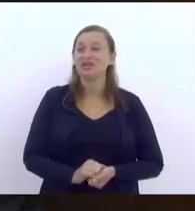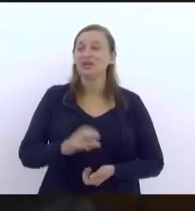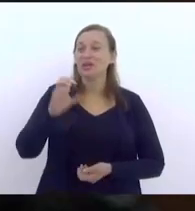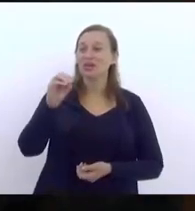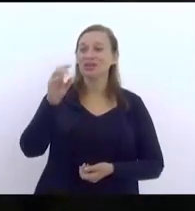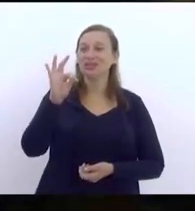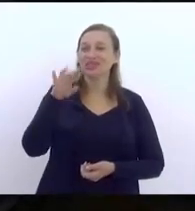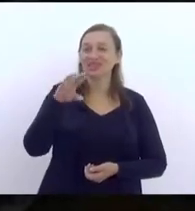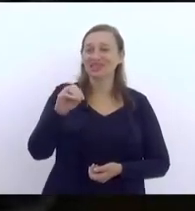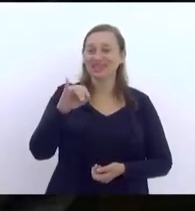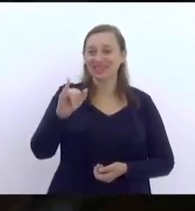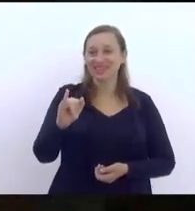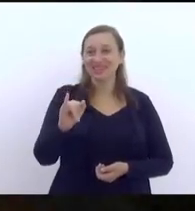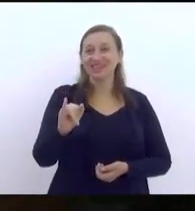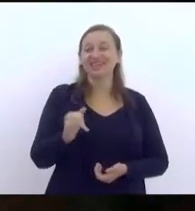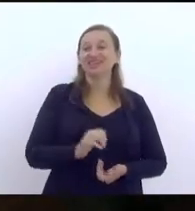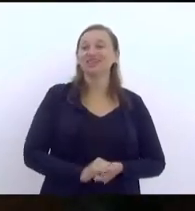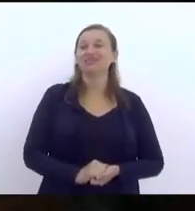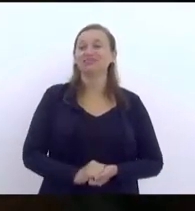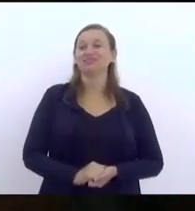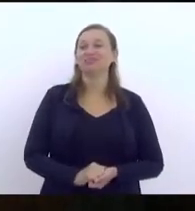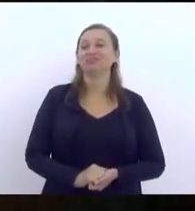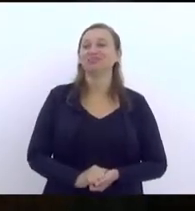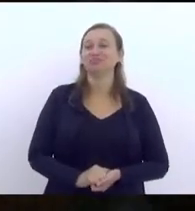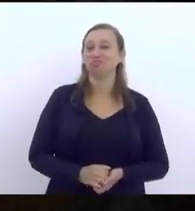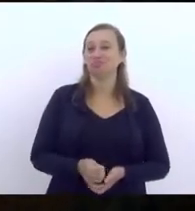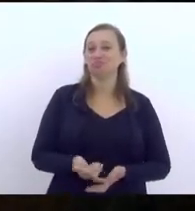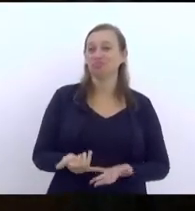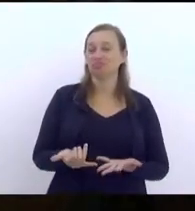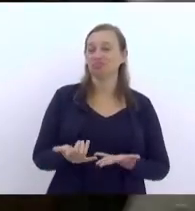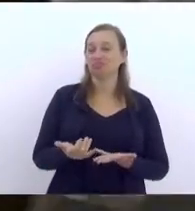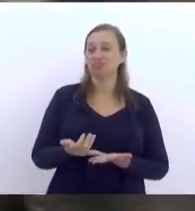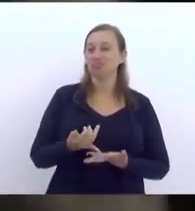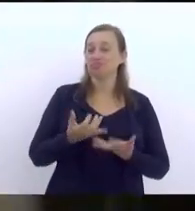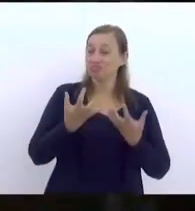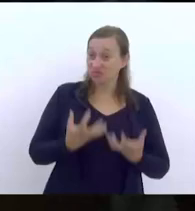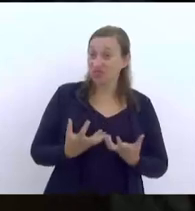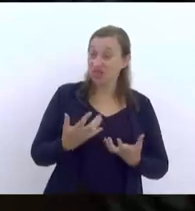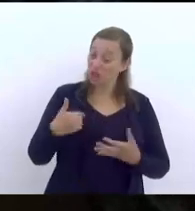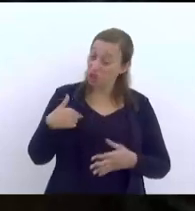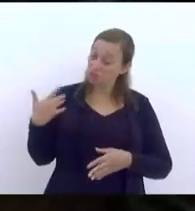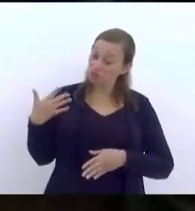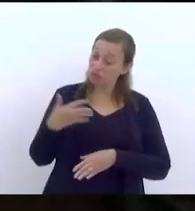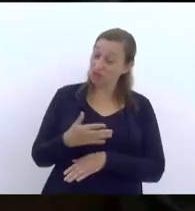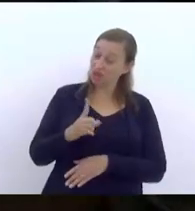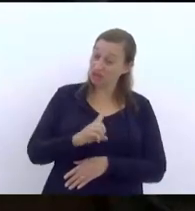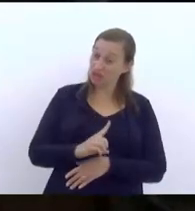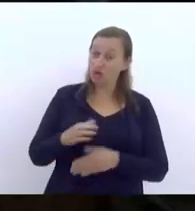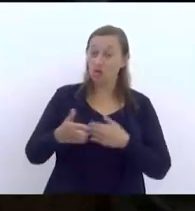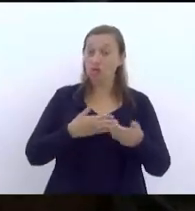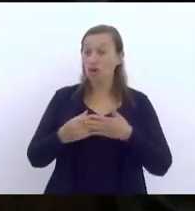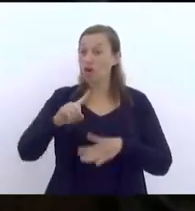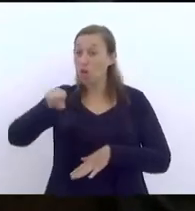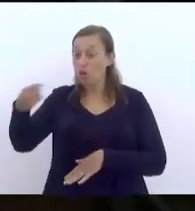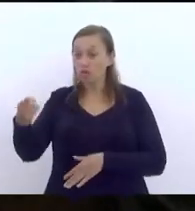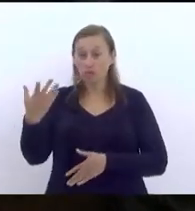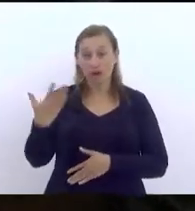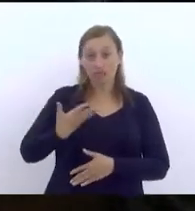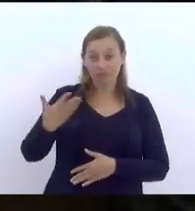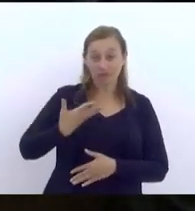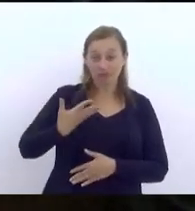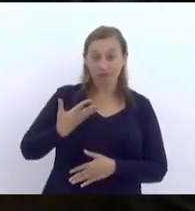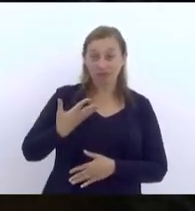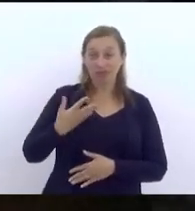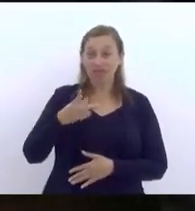Otoni, seria muito equivocado se eu chegasse aqui, ou qualquer outro colega,